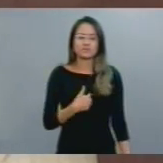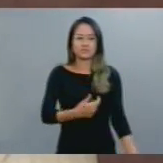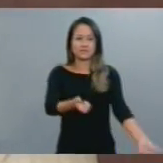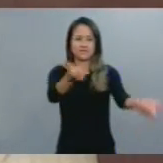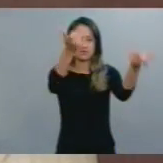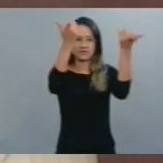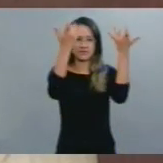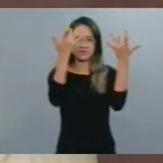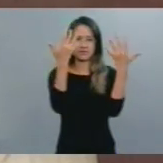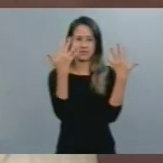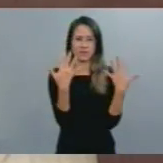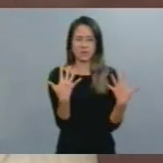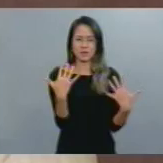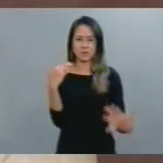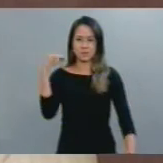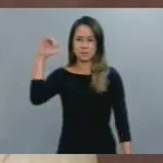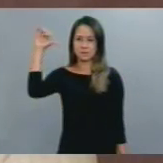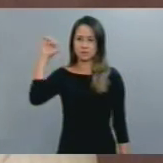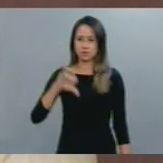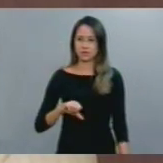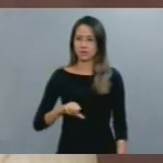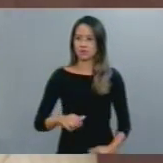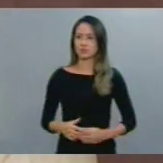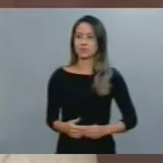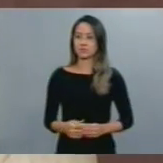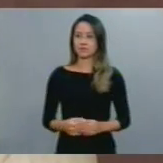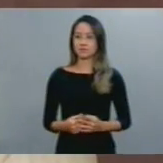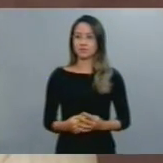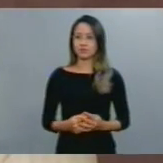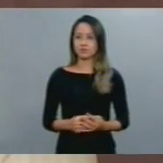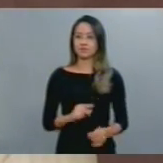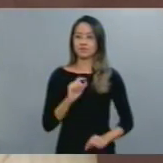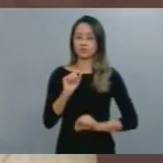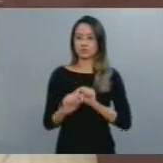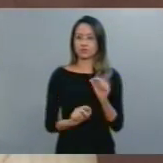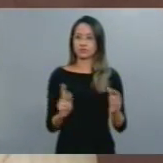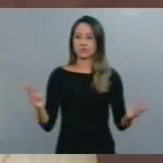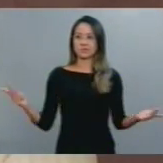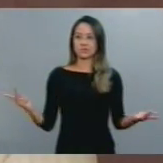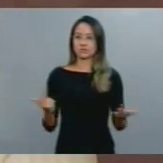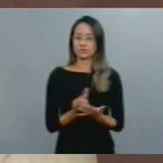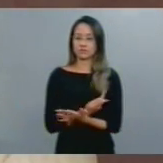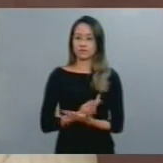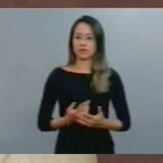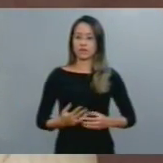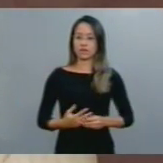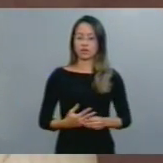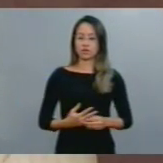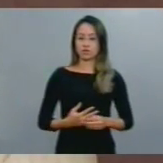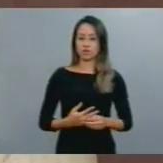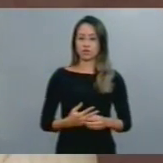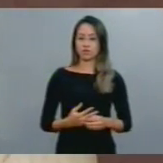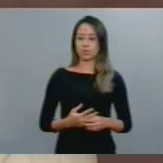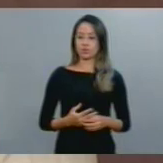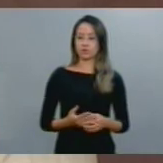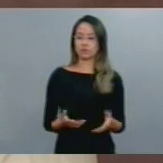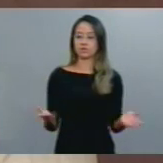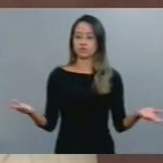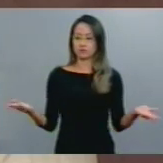ainda escandaloso, mas um tanto quanto previsível sobre a conjuntura nacional.